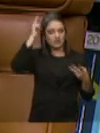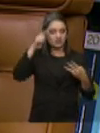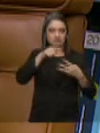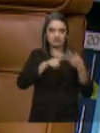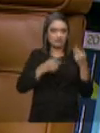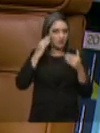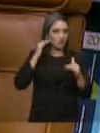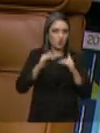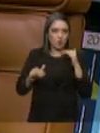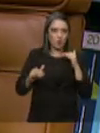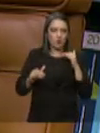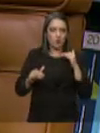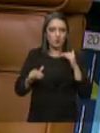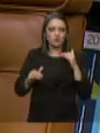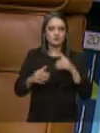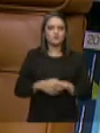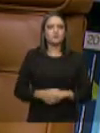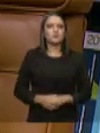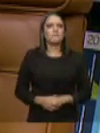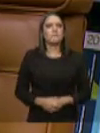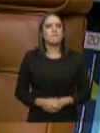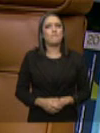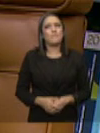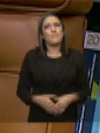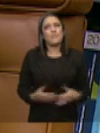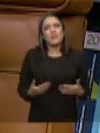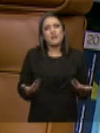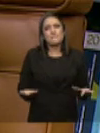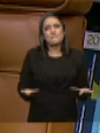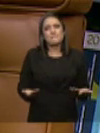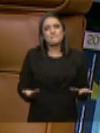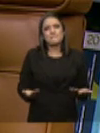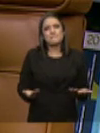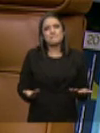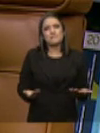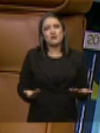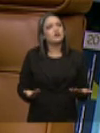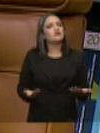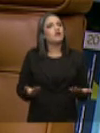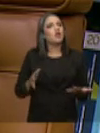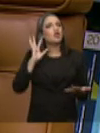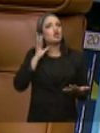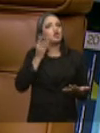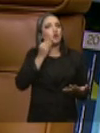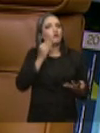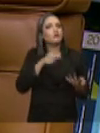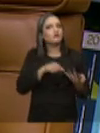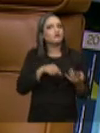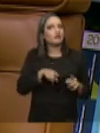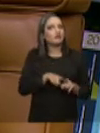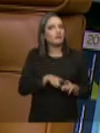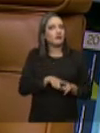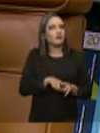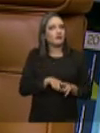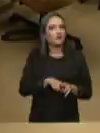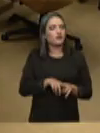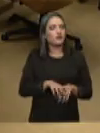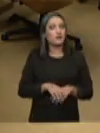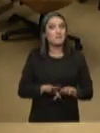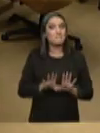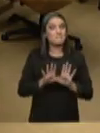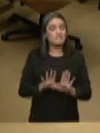eu penso, presidente... Eu também não aplico a anterioridade. Eu penso que a posição... Também ministro Dias Toffoli. Mas aí... Bom, quanto à anterioridade. Eu